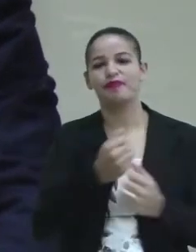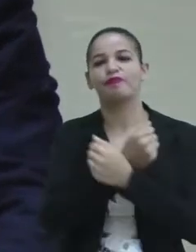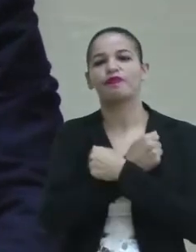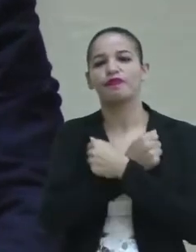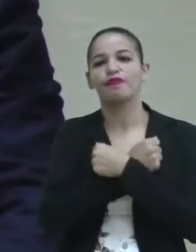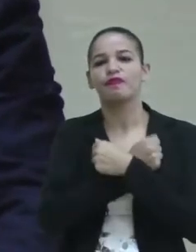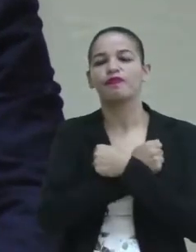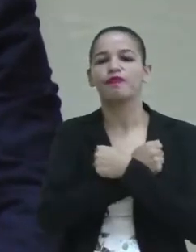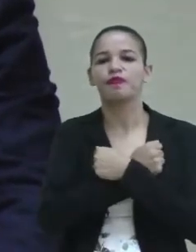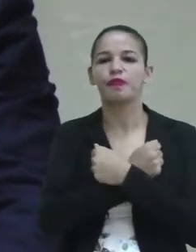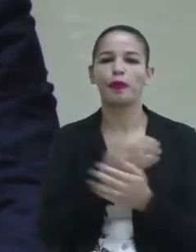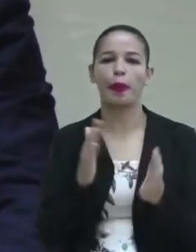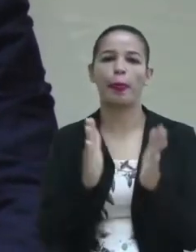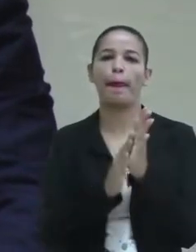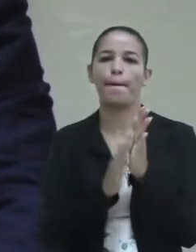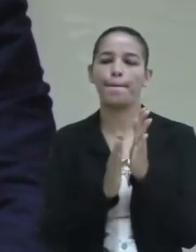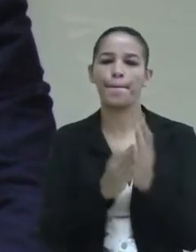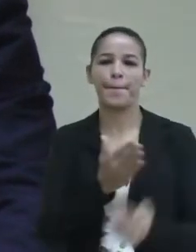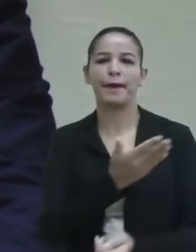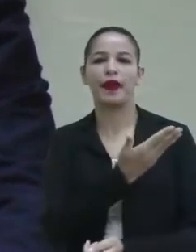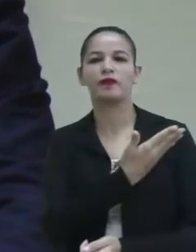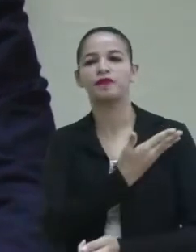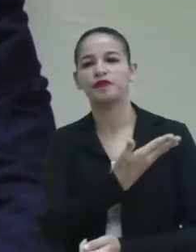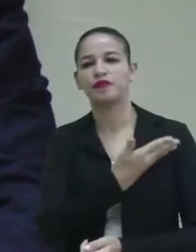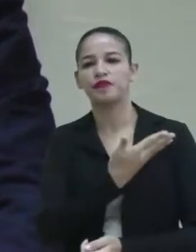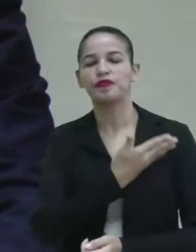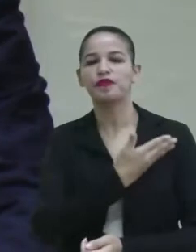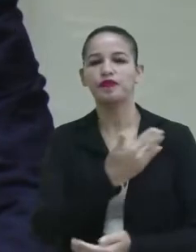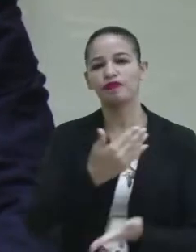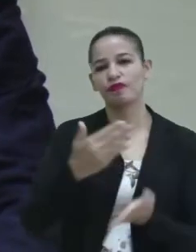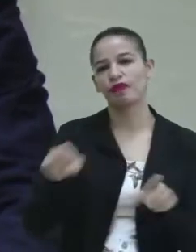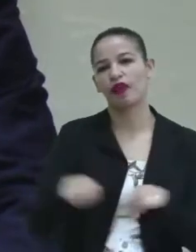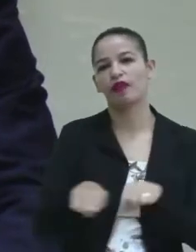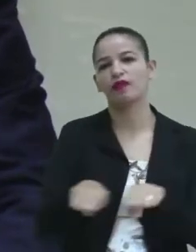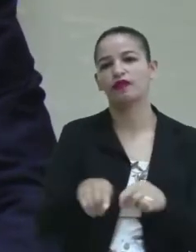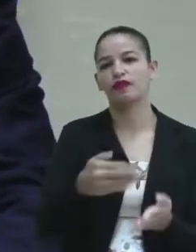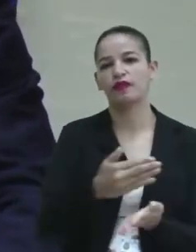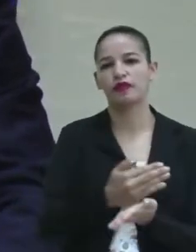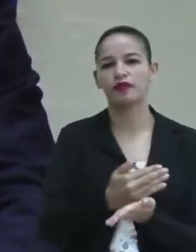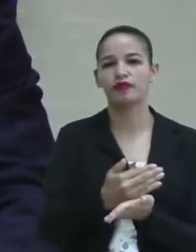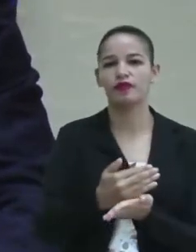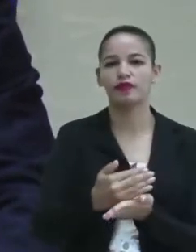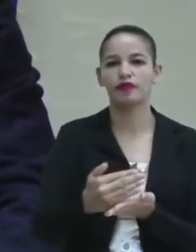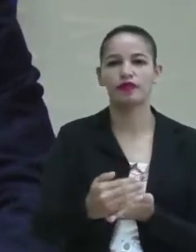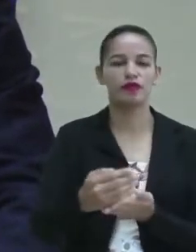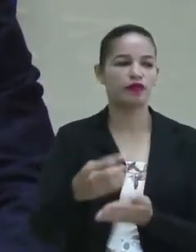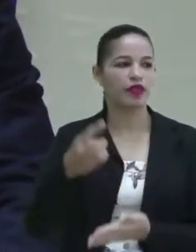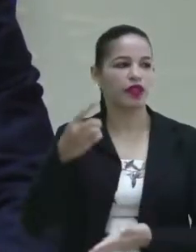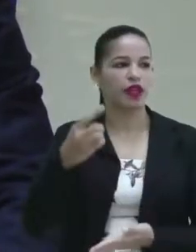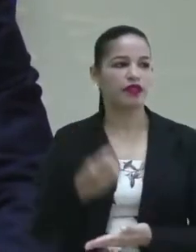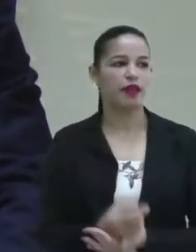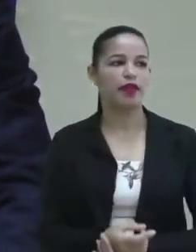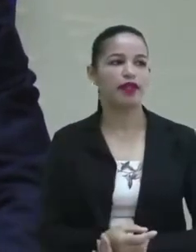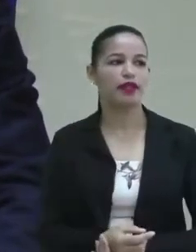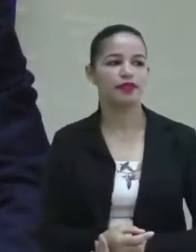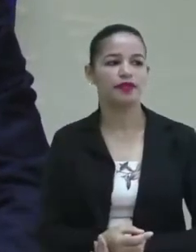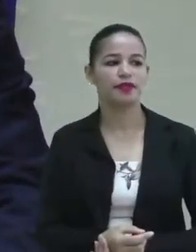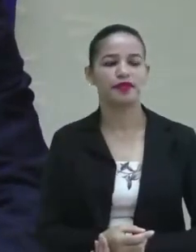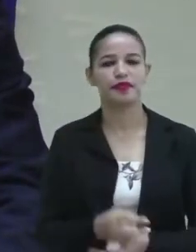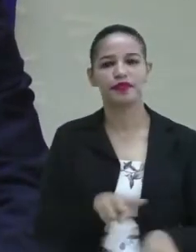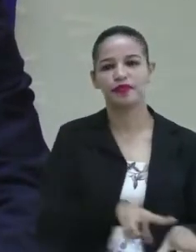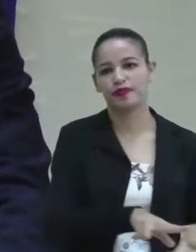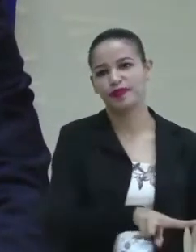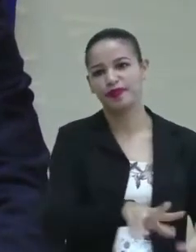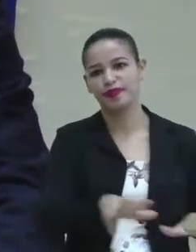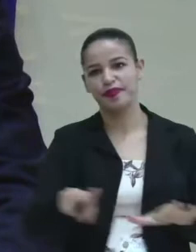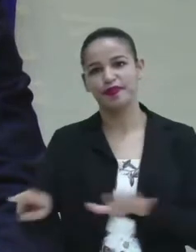alguns amigos que também nessa semana completa mais um ano de vida. Nosso amigo Rubiano Barros